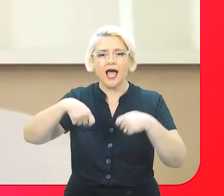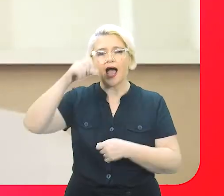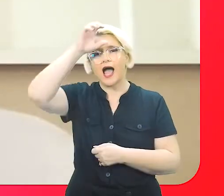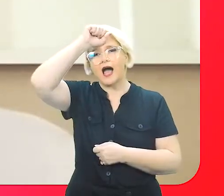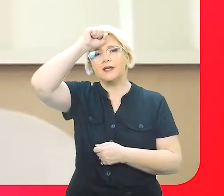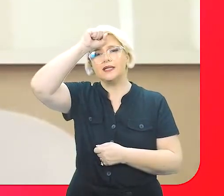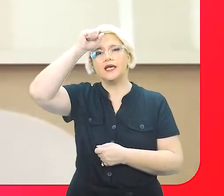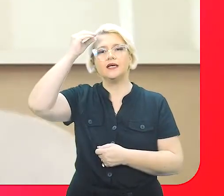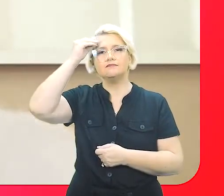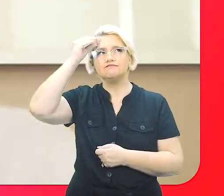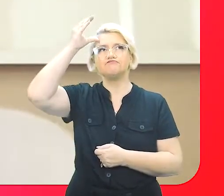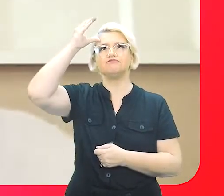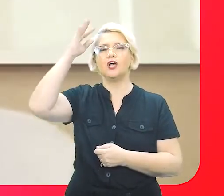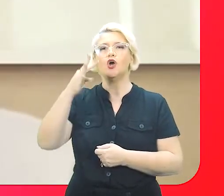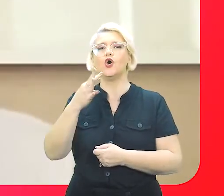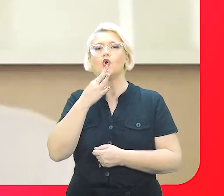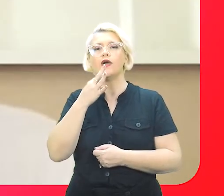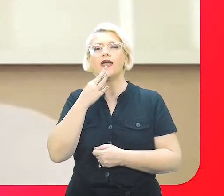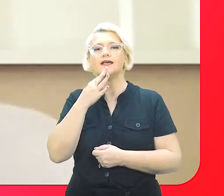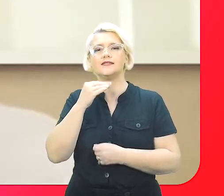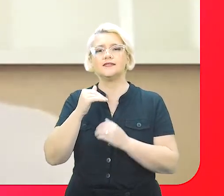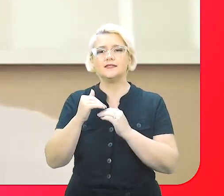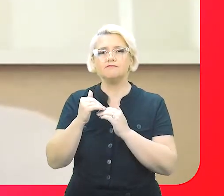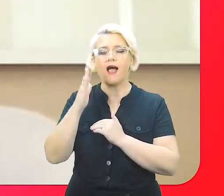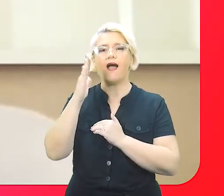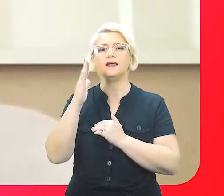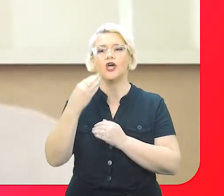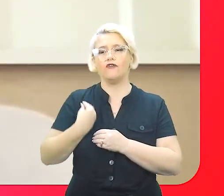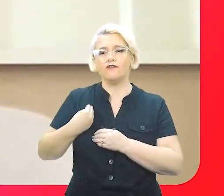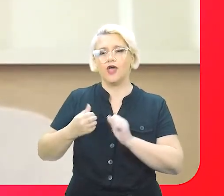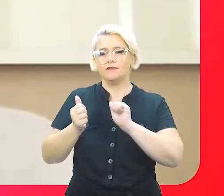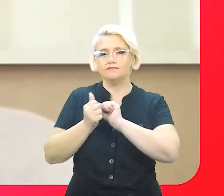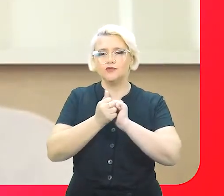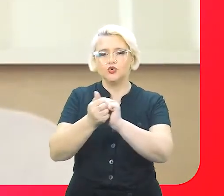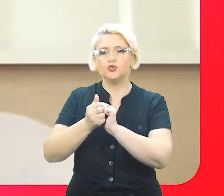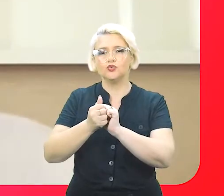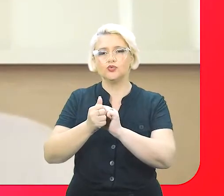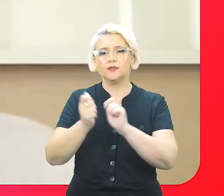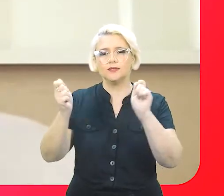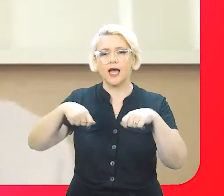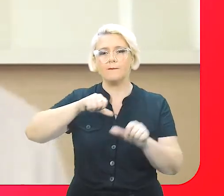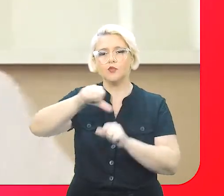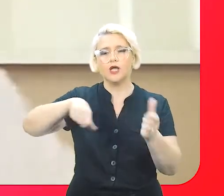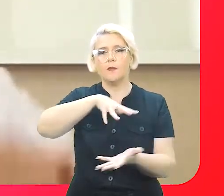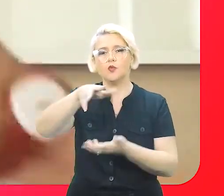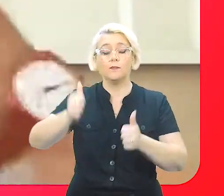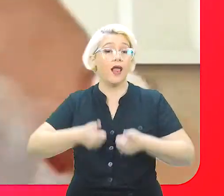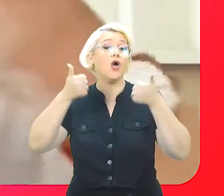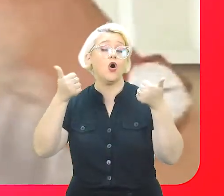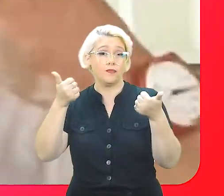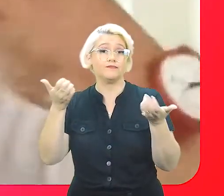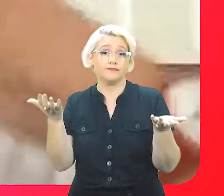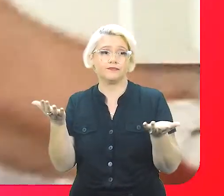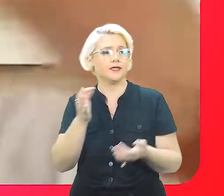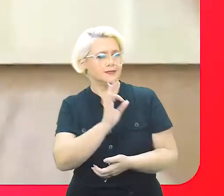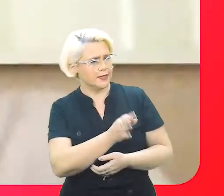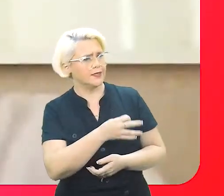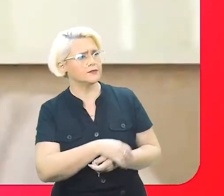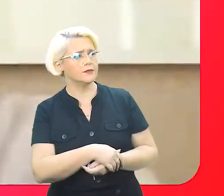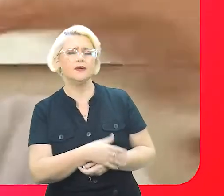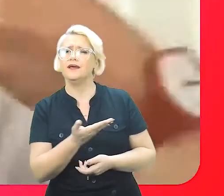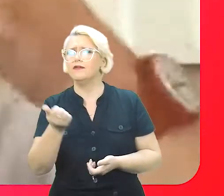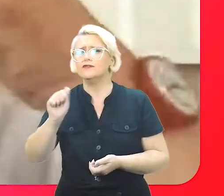aprenderem, para conhecerem, para viverem e criarem um mundo melhor. Certo. Veja bem, isso é